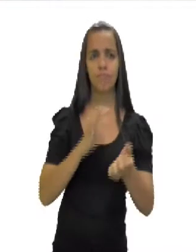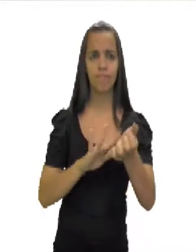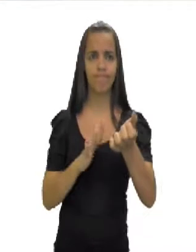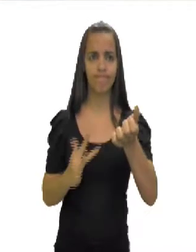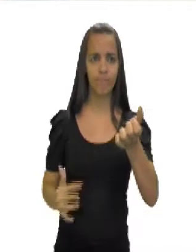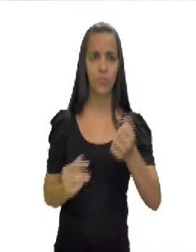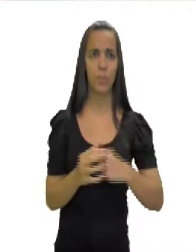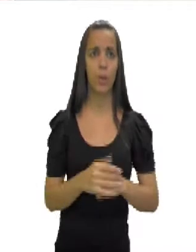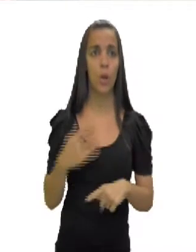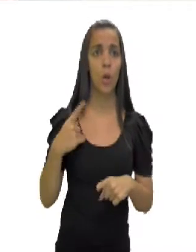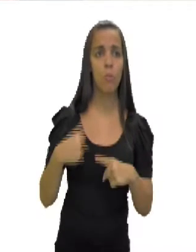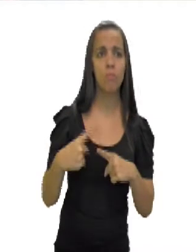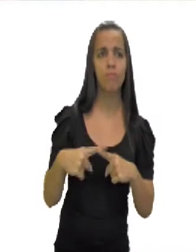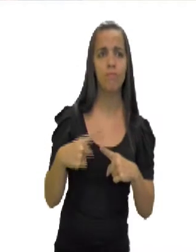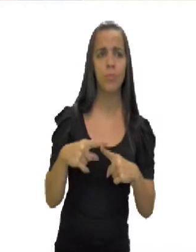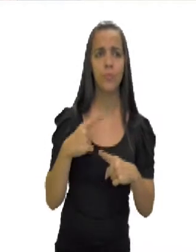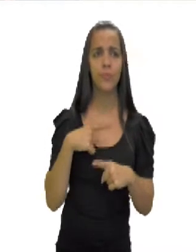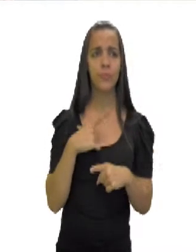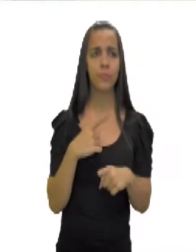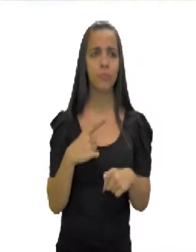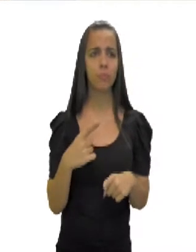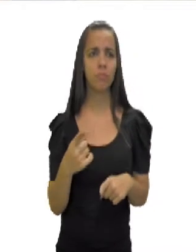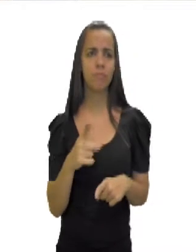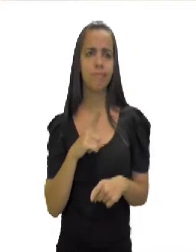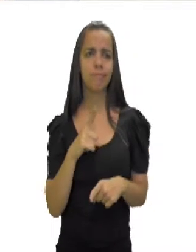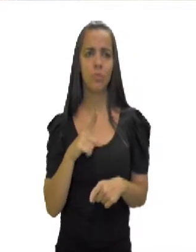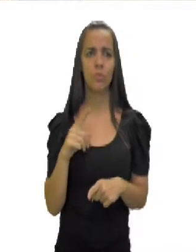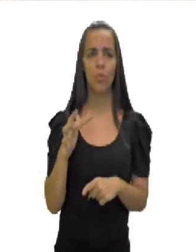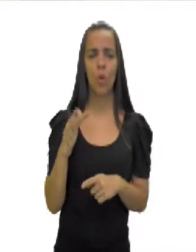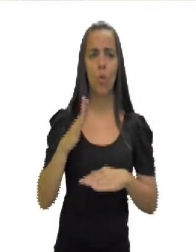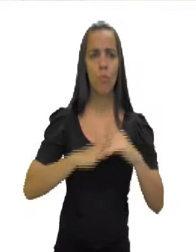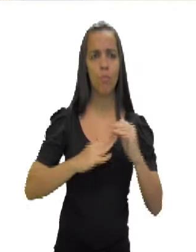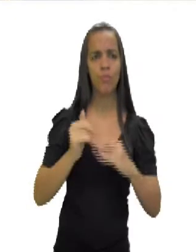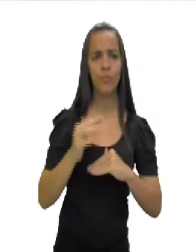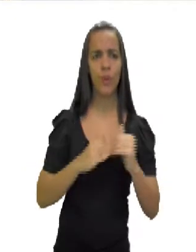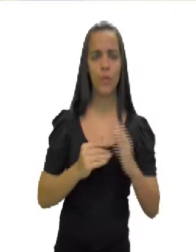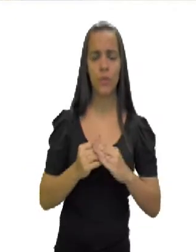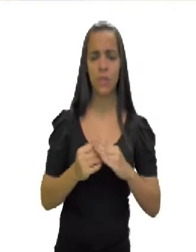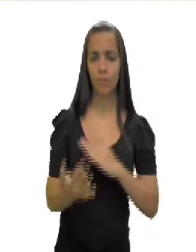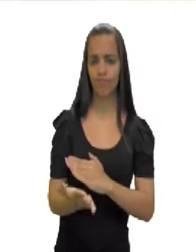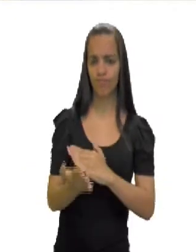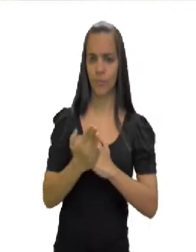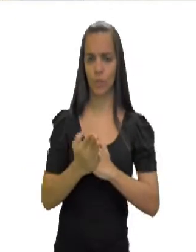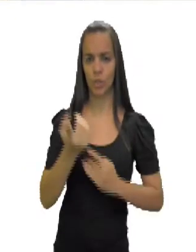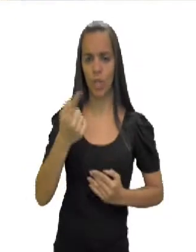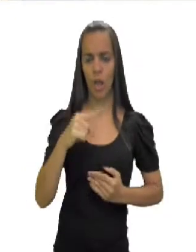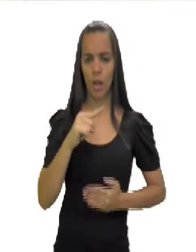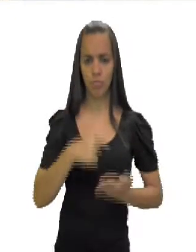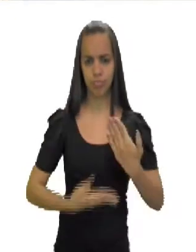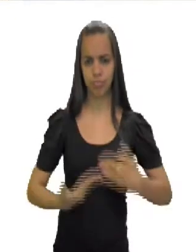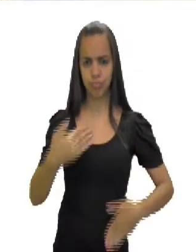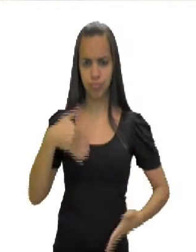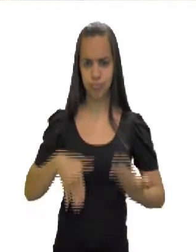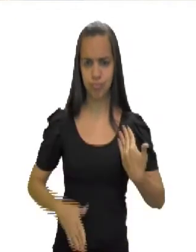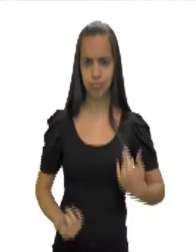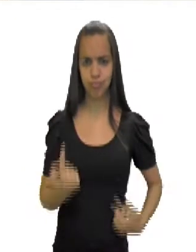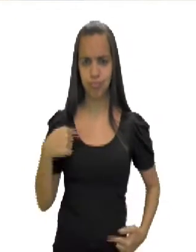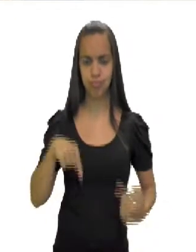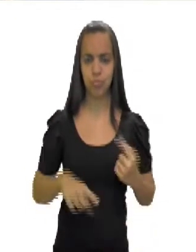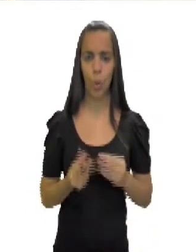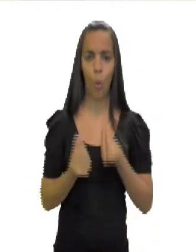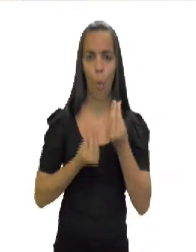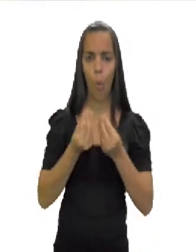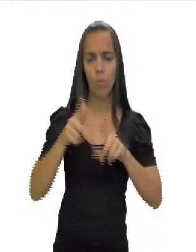O sangue tem como função a manutenção da vida do organismo no que tange ao transporte